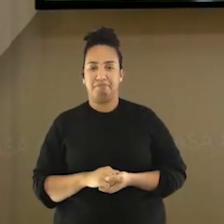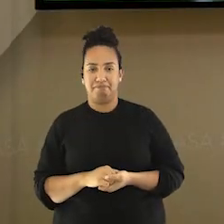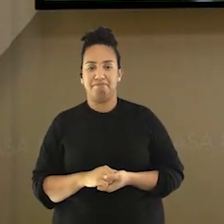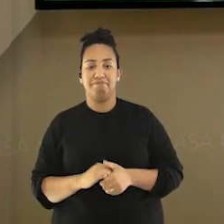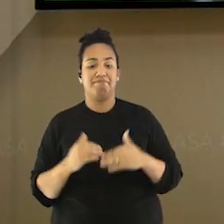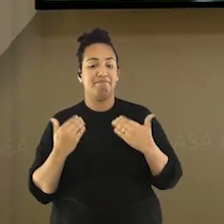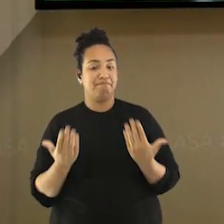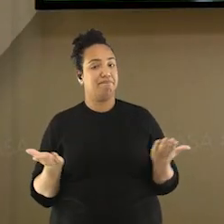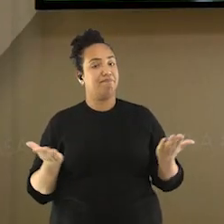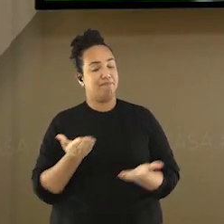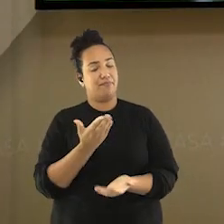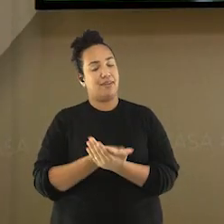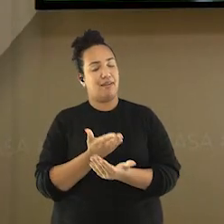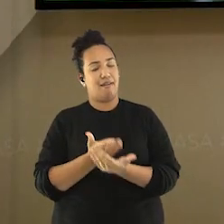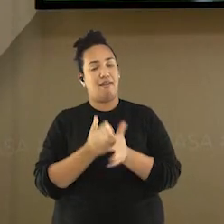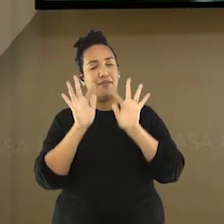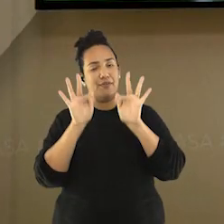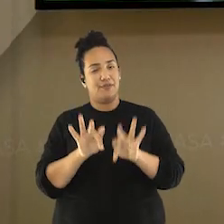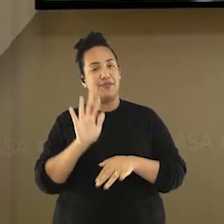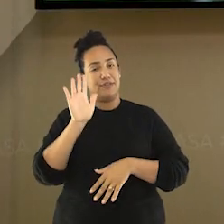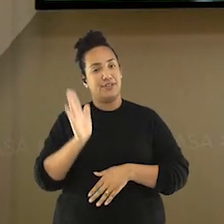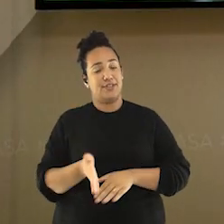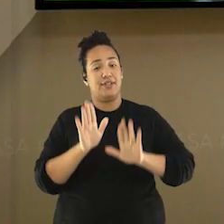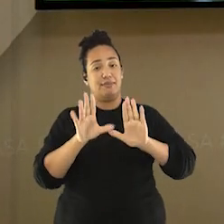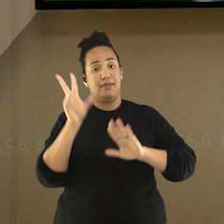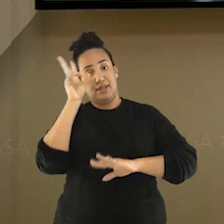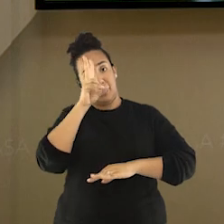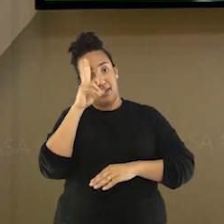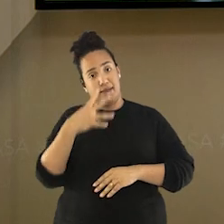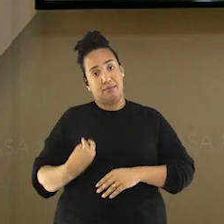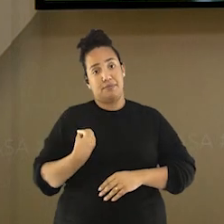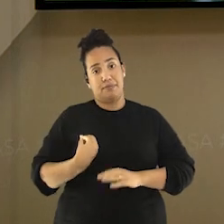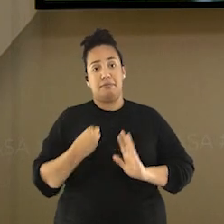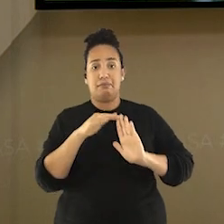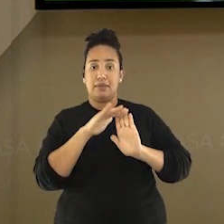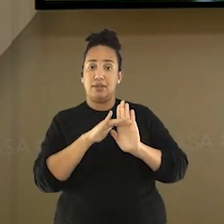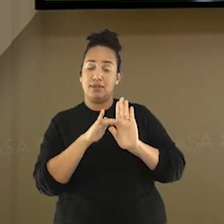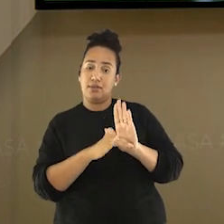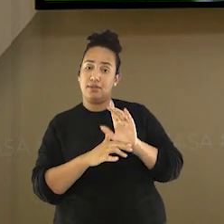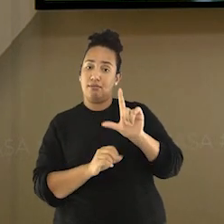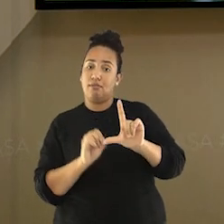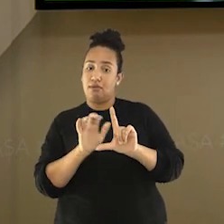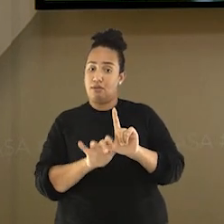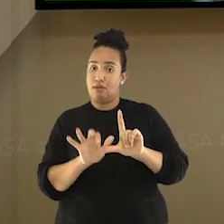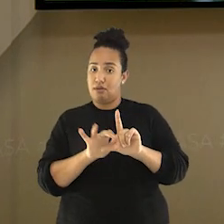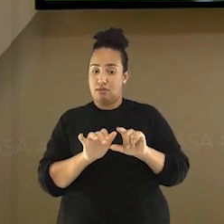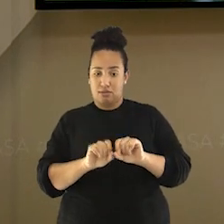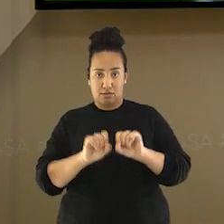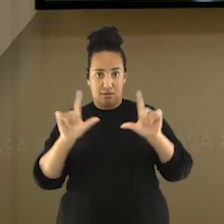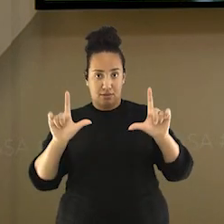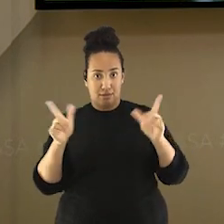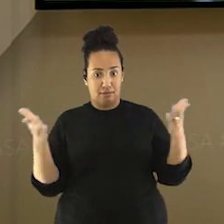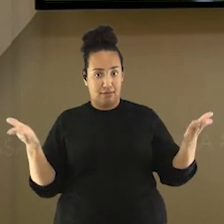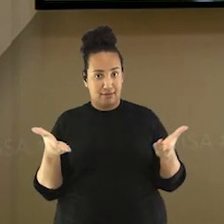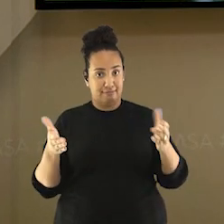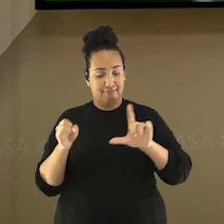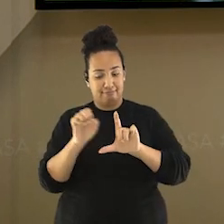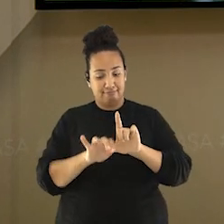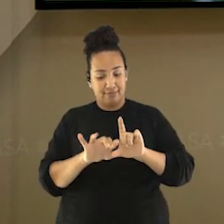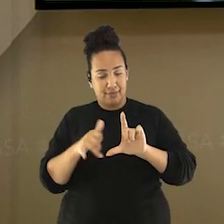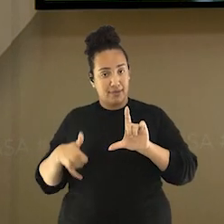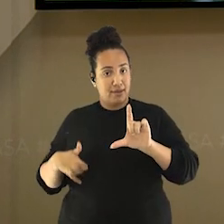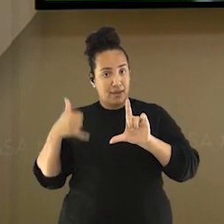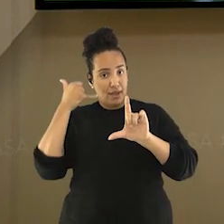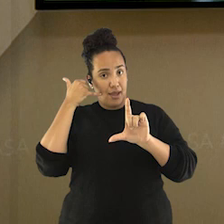Pois bem, estamos chegando ao fim da nossa aula, tá? Mas não se esqueçam de registrar a presença pelo QR Code que está aí na sua tela. Basta apontar a câmera do seu celular para